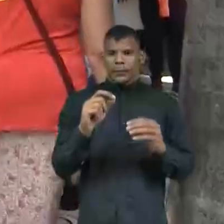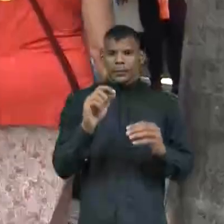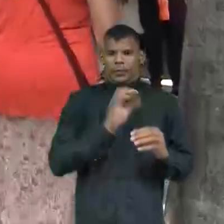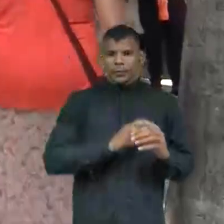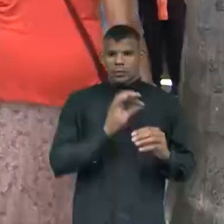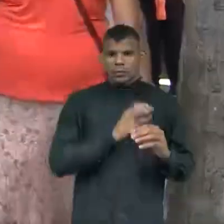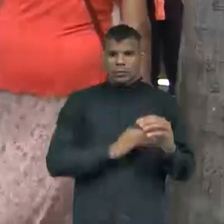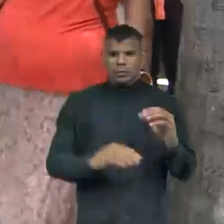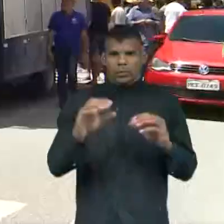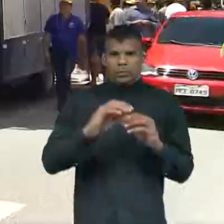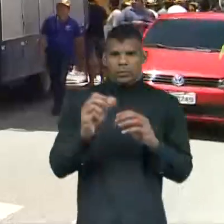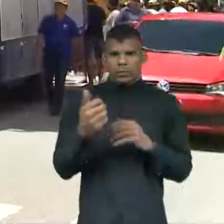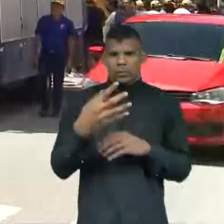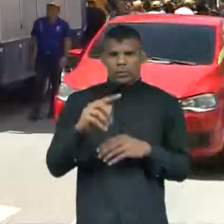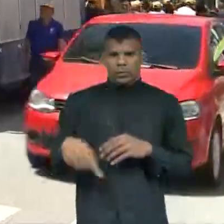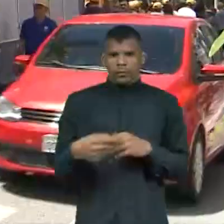de